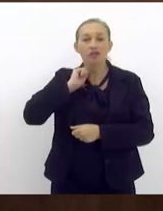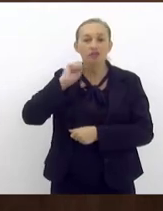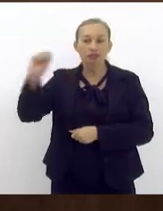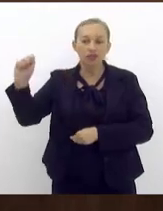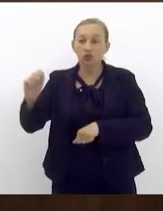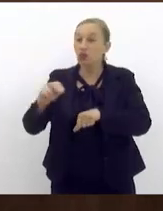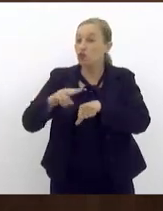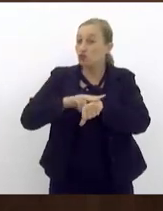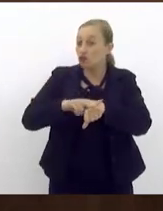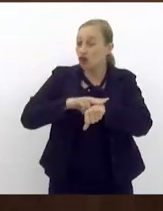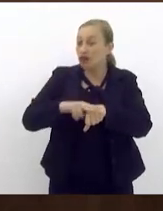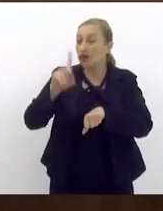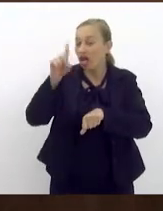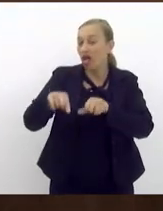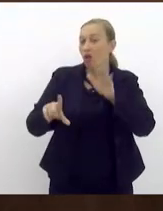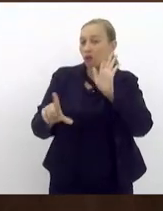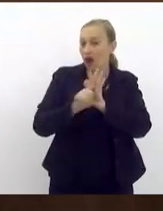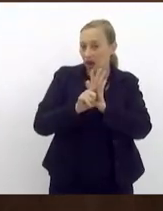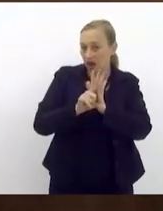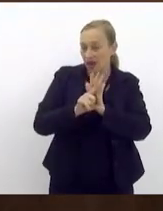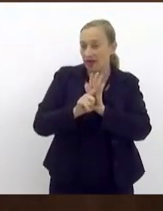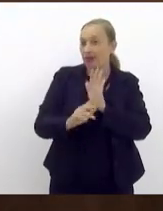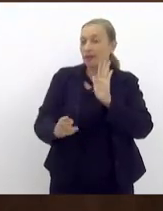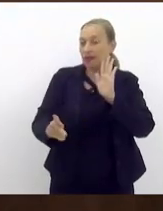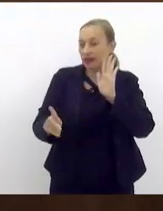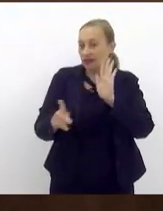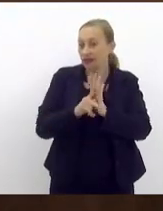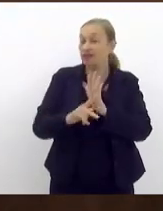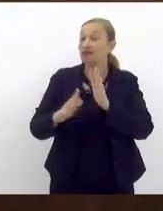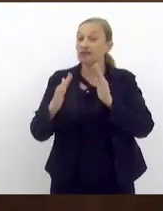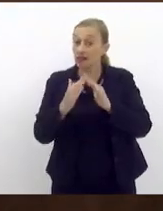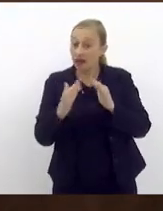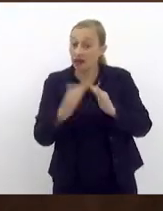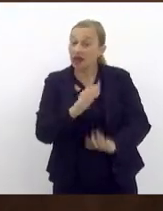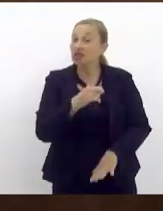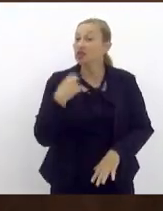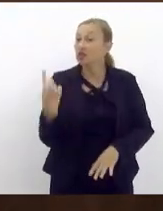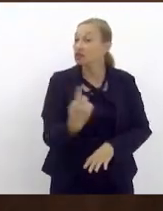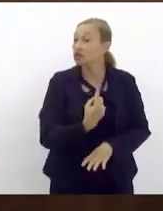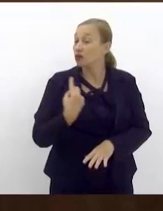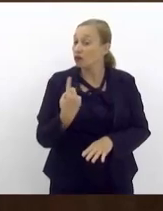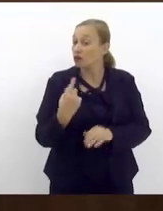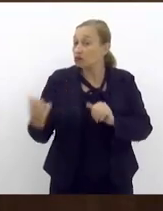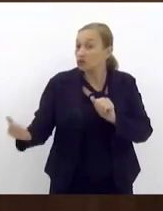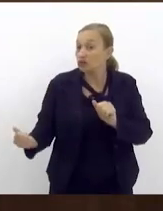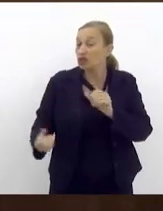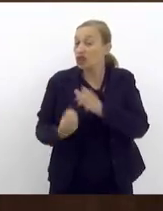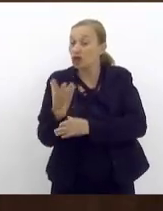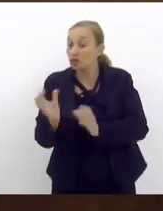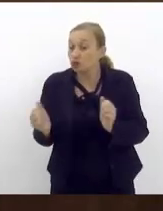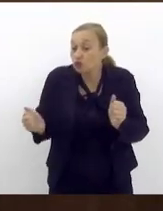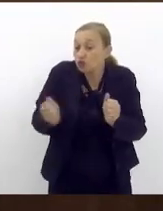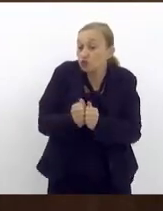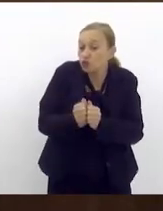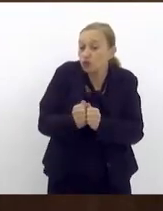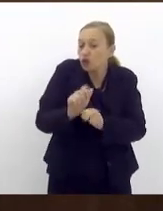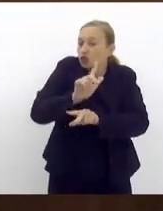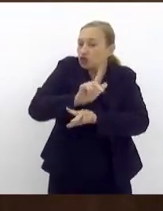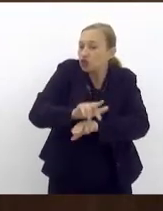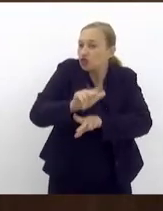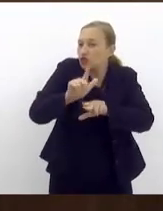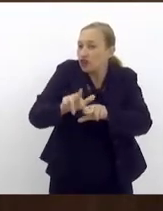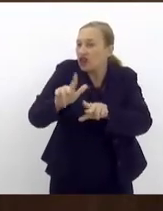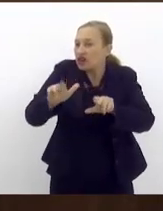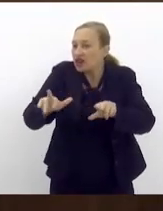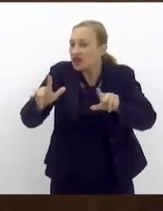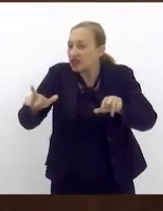é uma lei desta casa que nós costuramos junto com diferentes